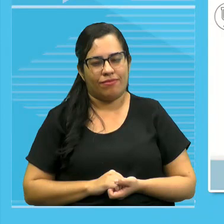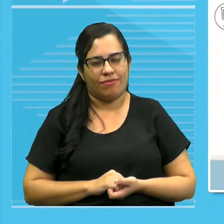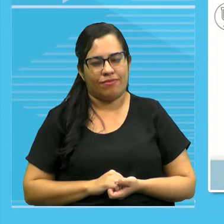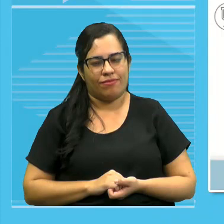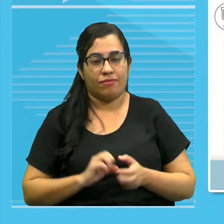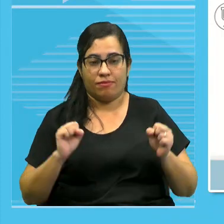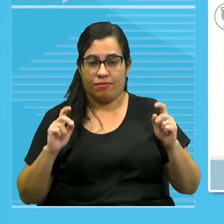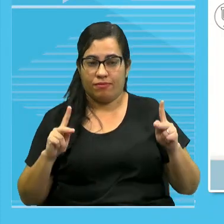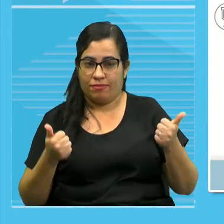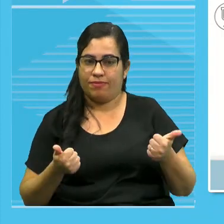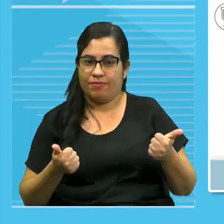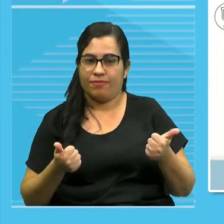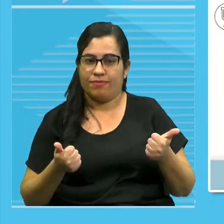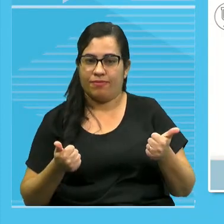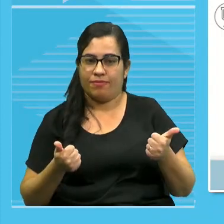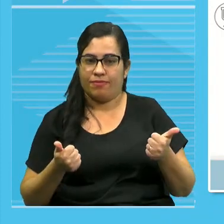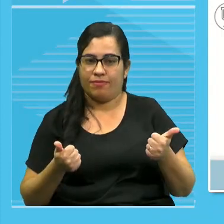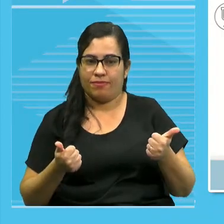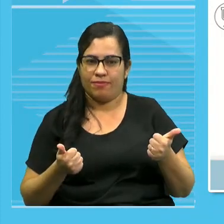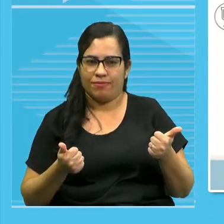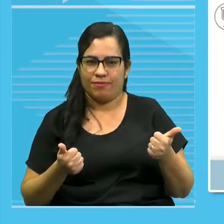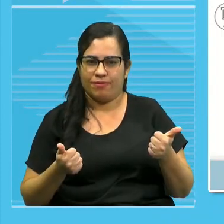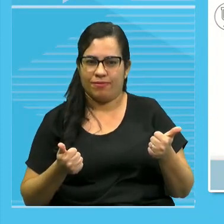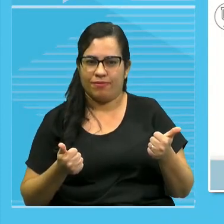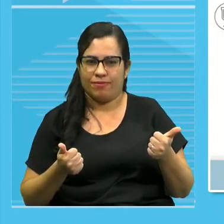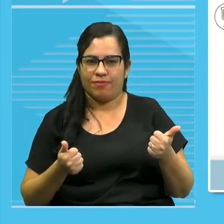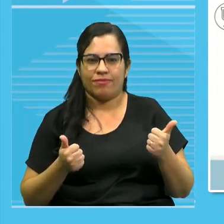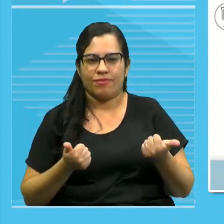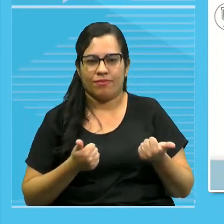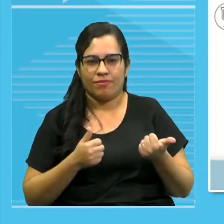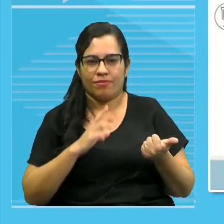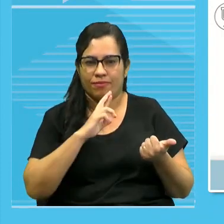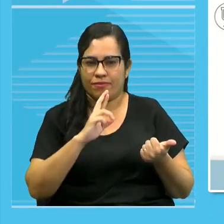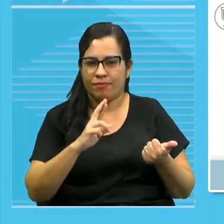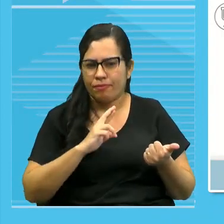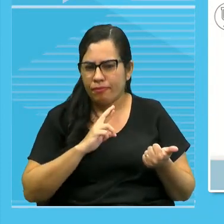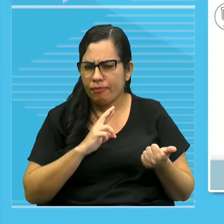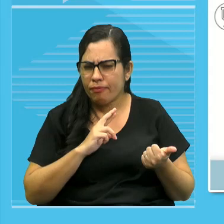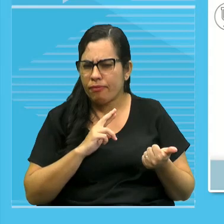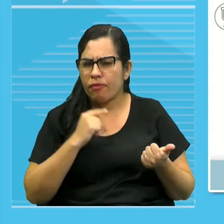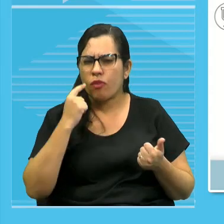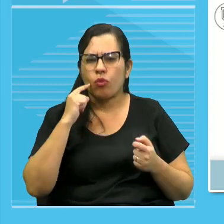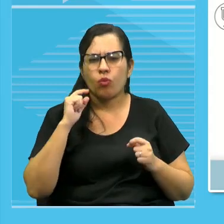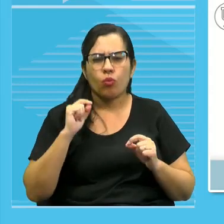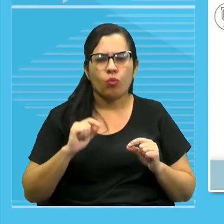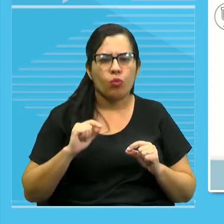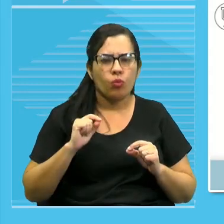ok ok ok Opa veio a resposta ali